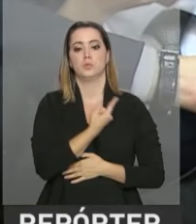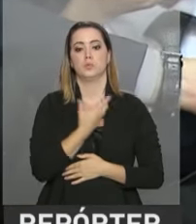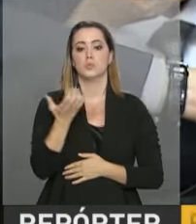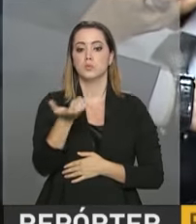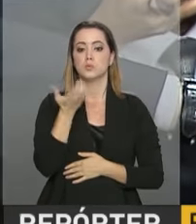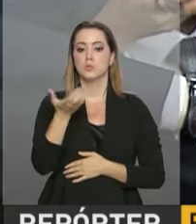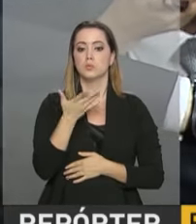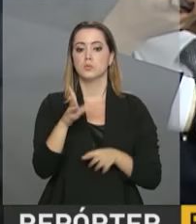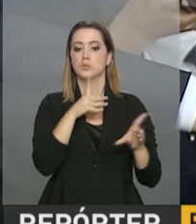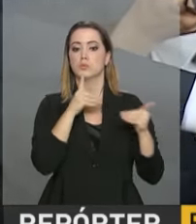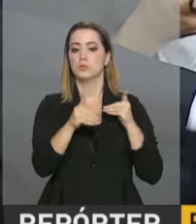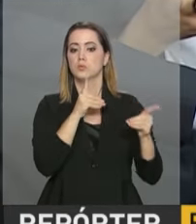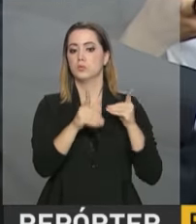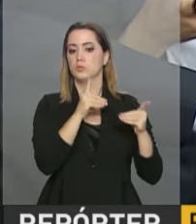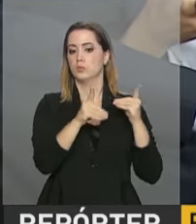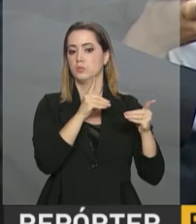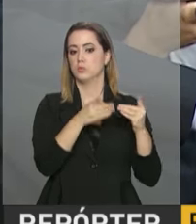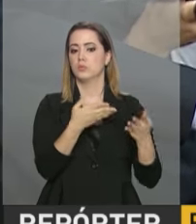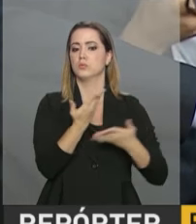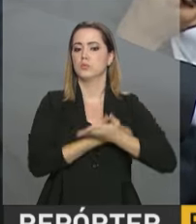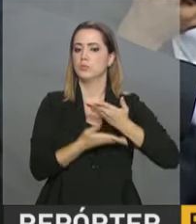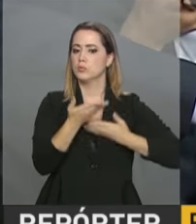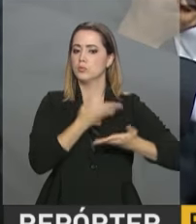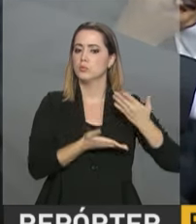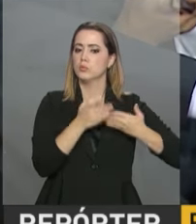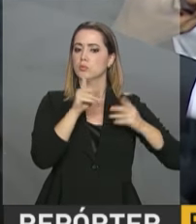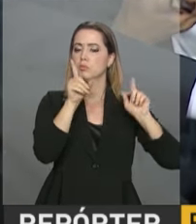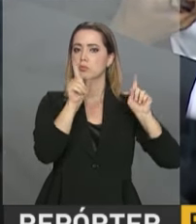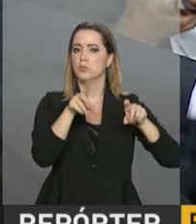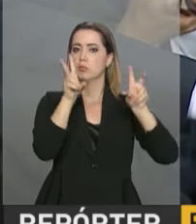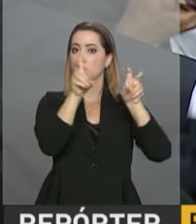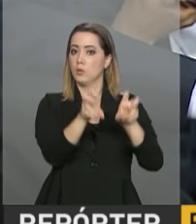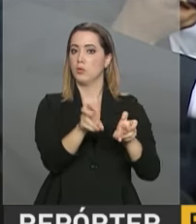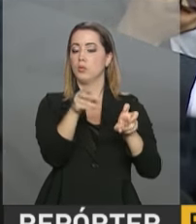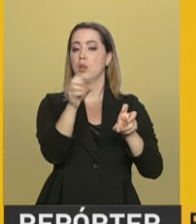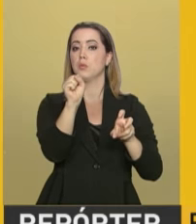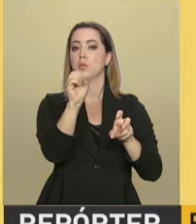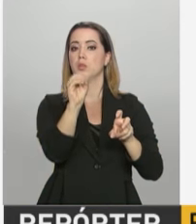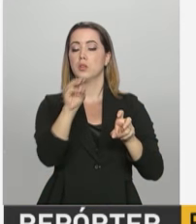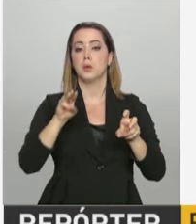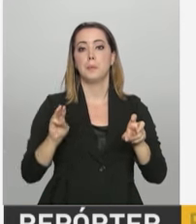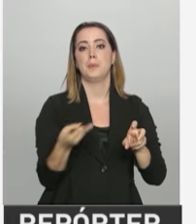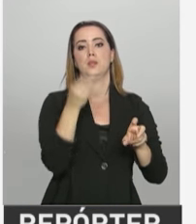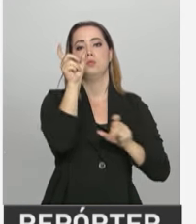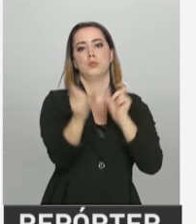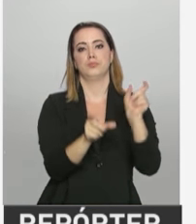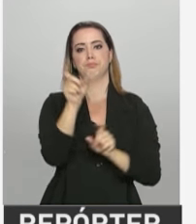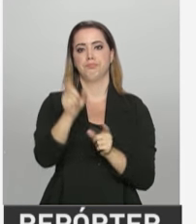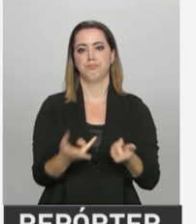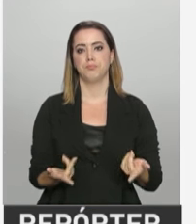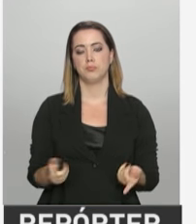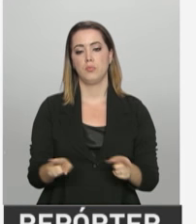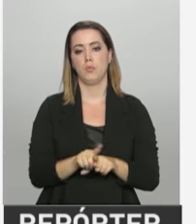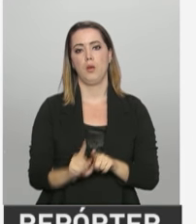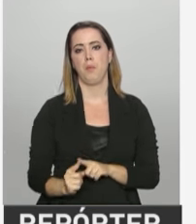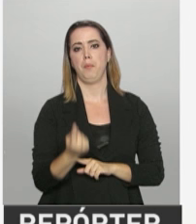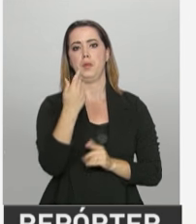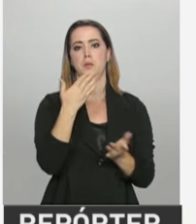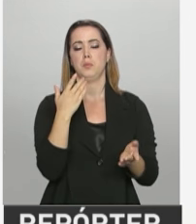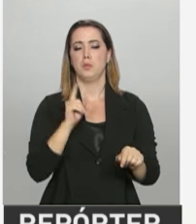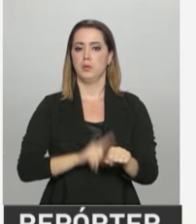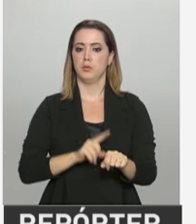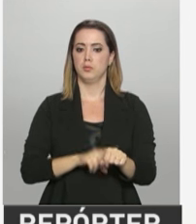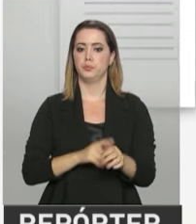de negociação porque é um tema que trata de 80 milhões de brasileiros a primeira etapa na comissão de constituição e